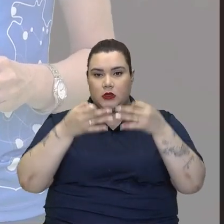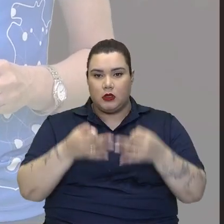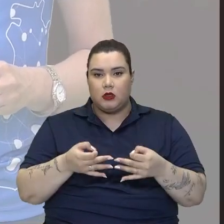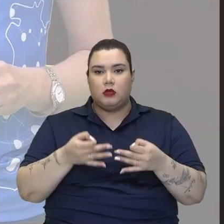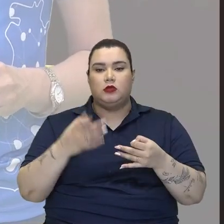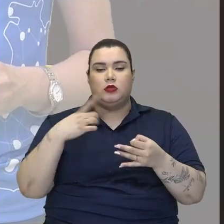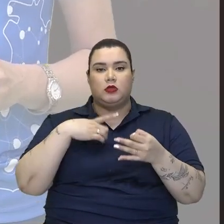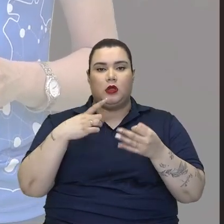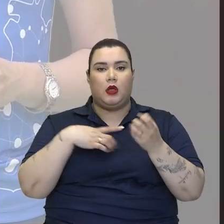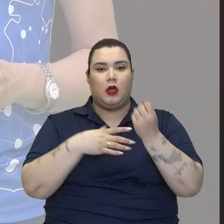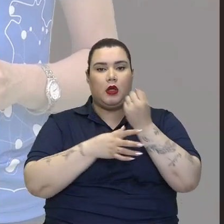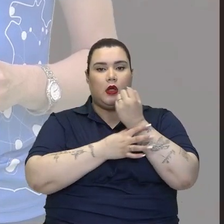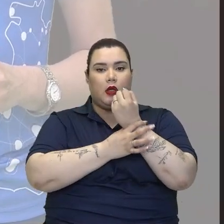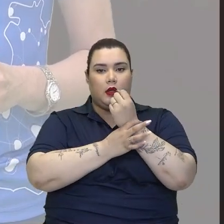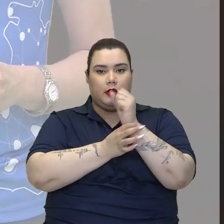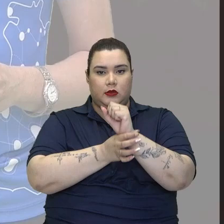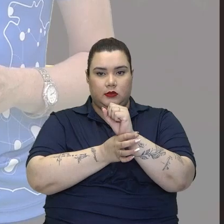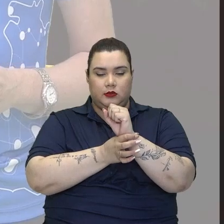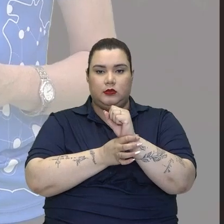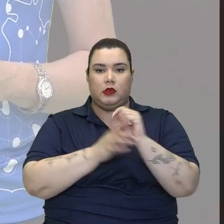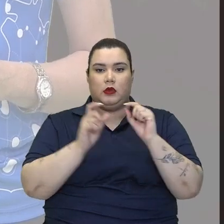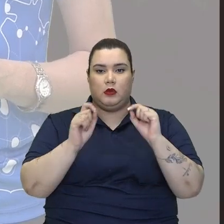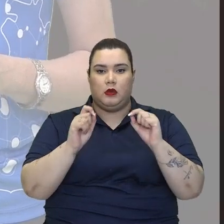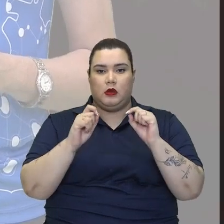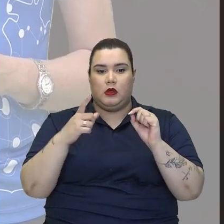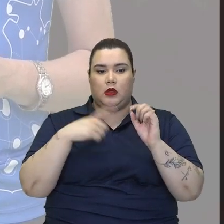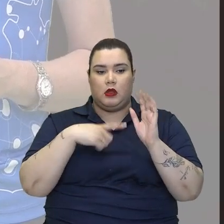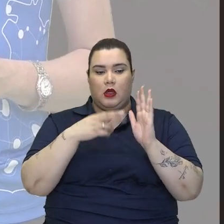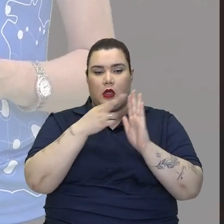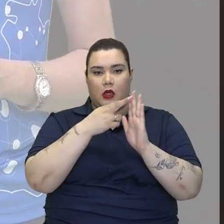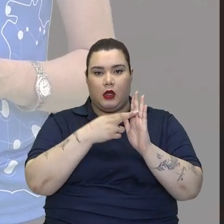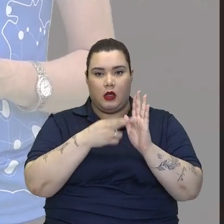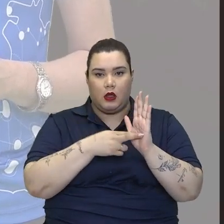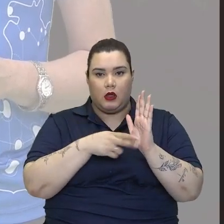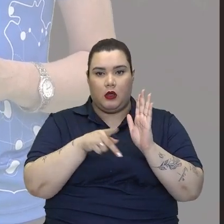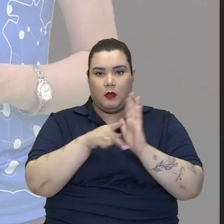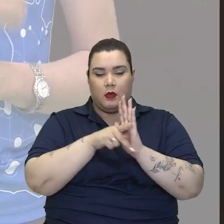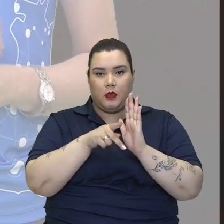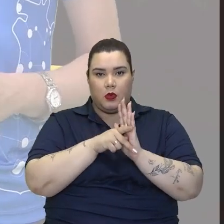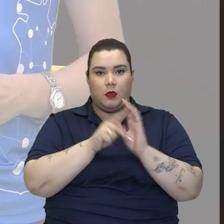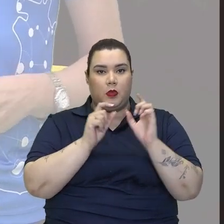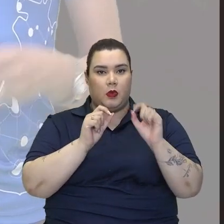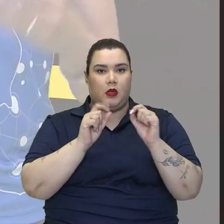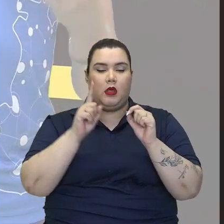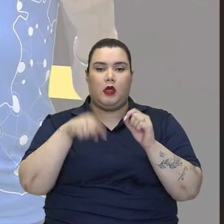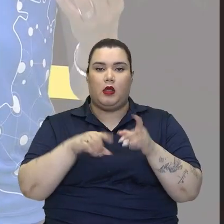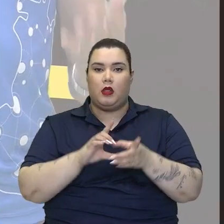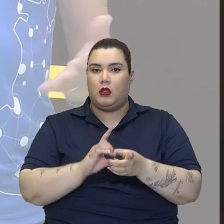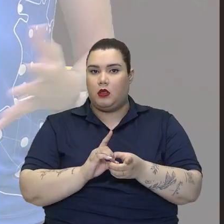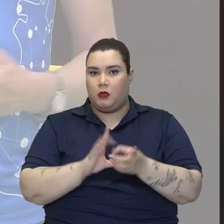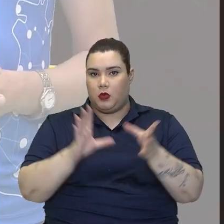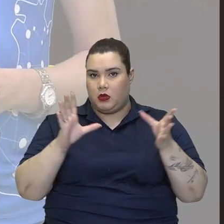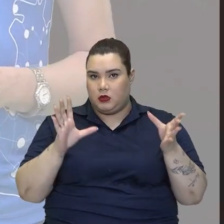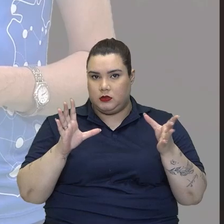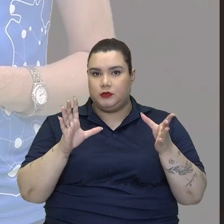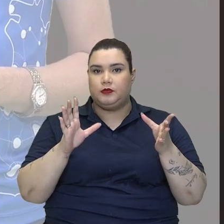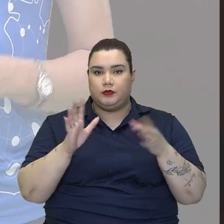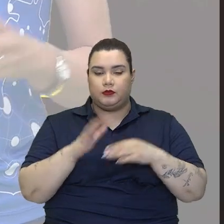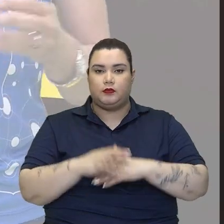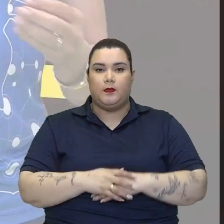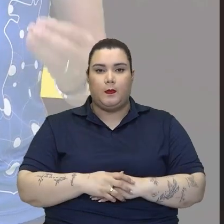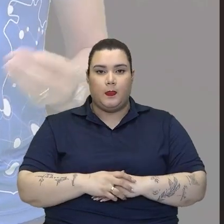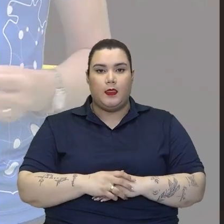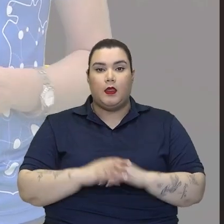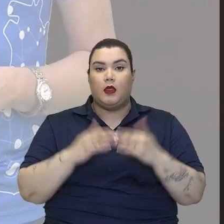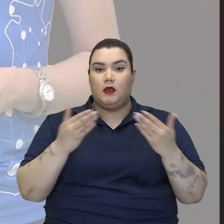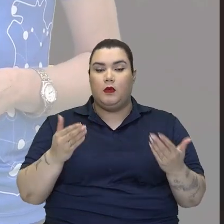está garantido pelo meu regime político, que é a democracia. E essa questão de cidadania,